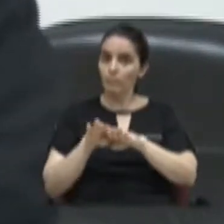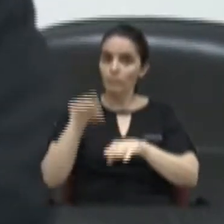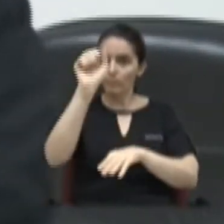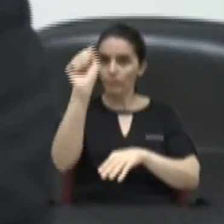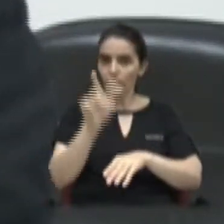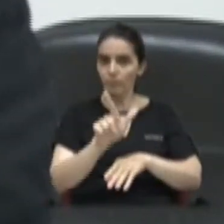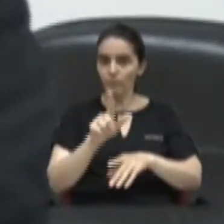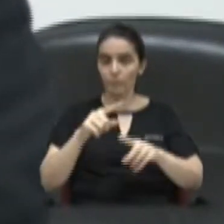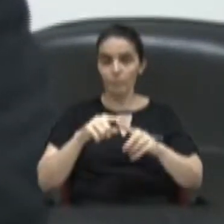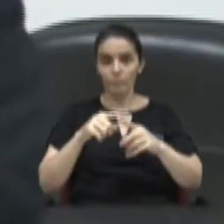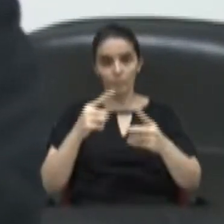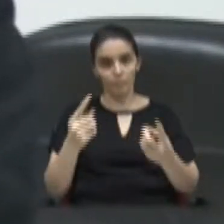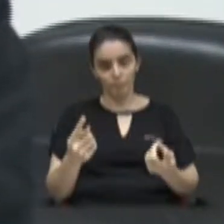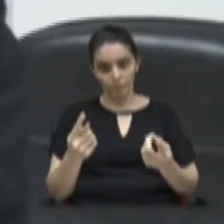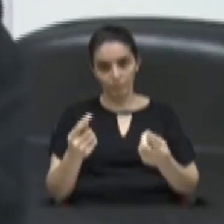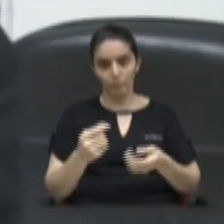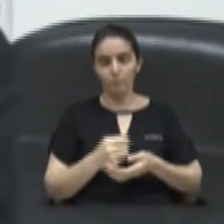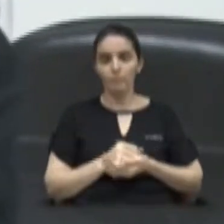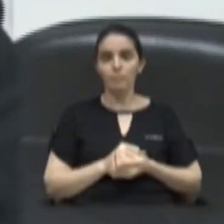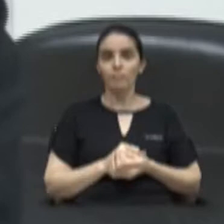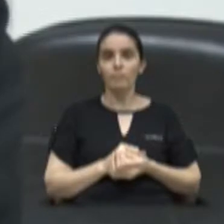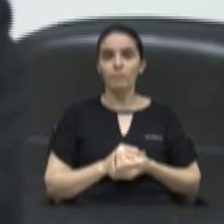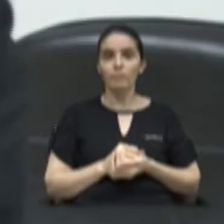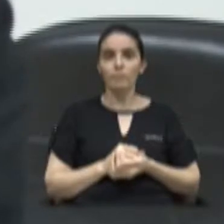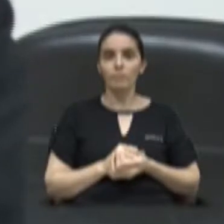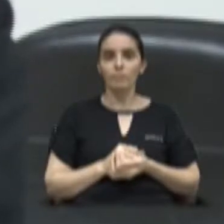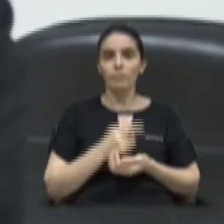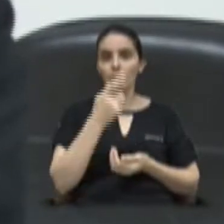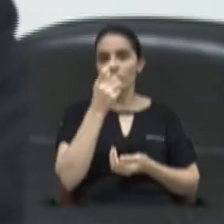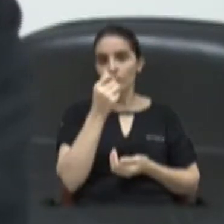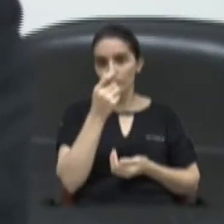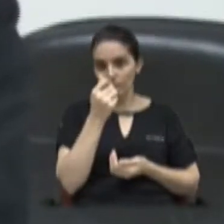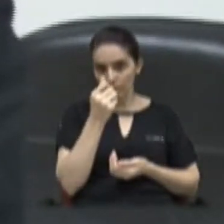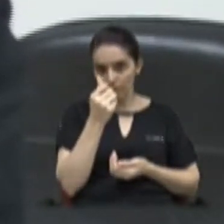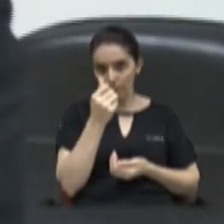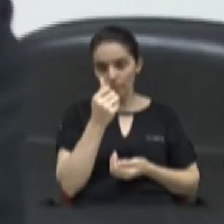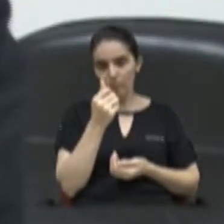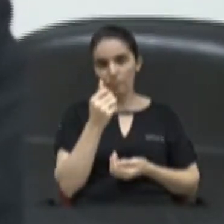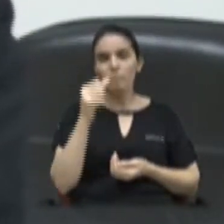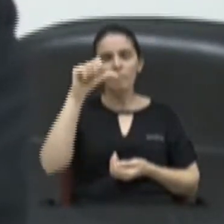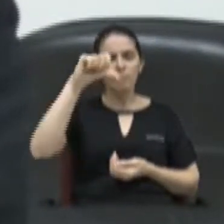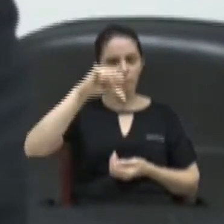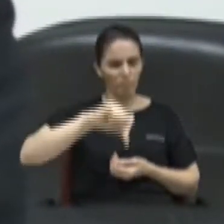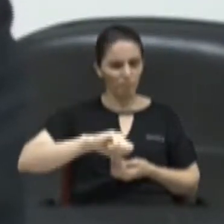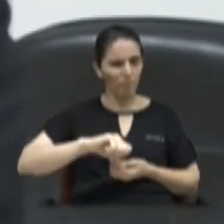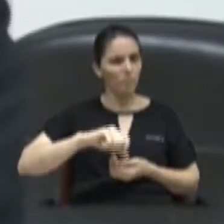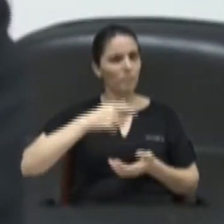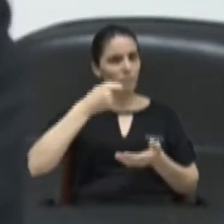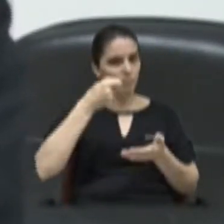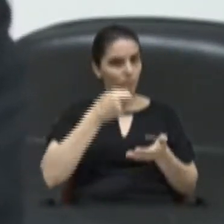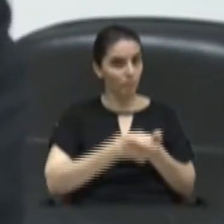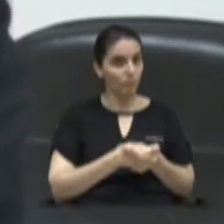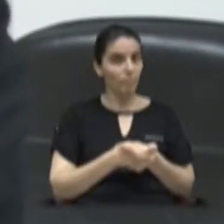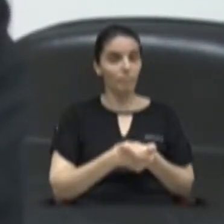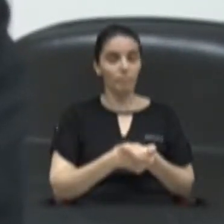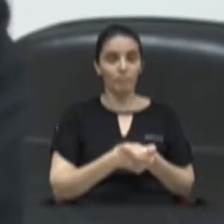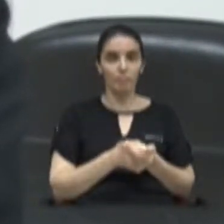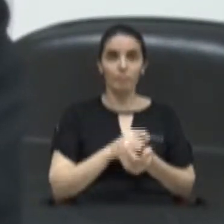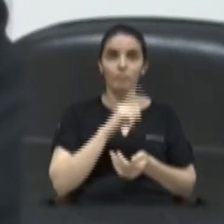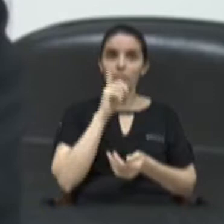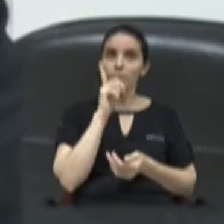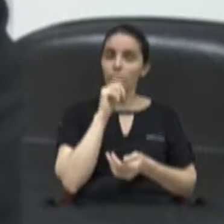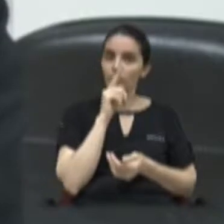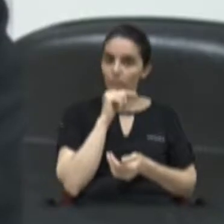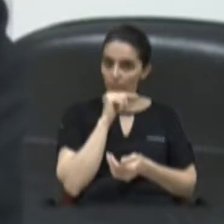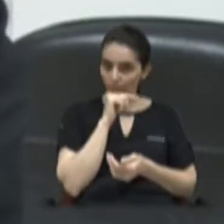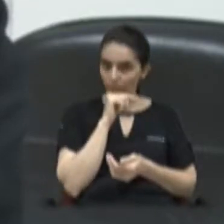o bolso dos munícipes ainda continua vermelho para poder pagar a água, o